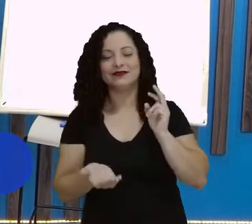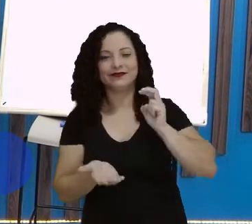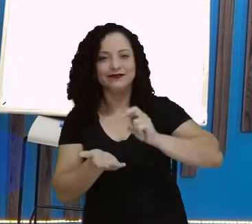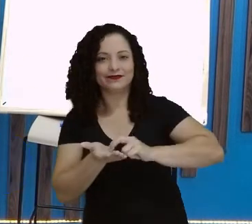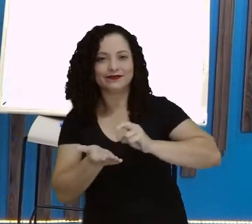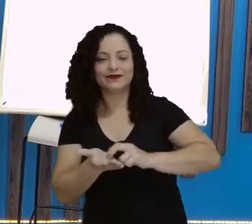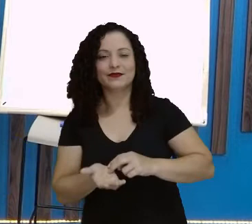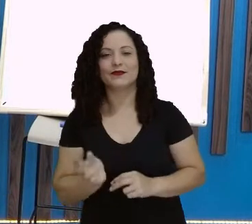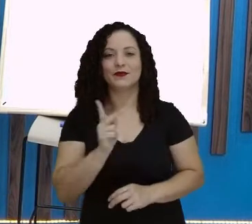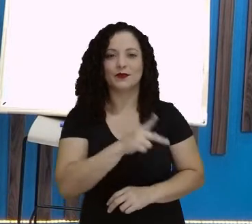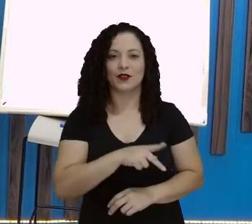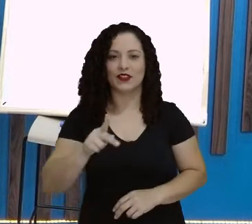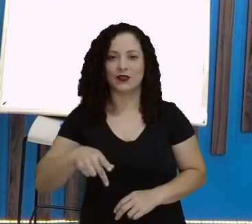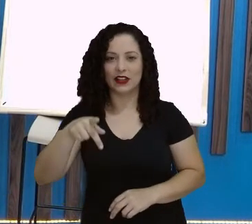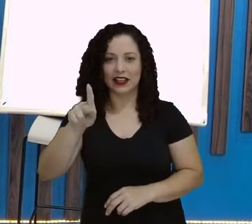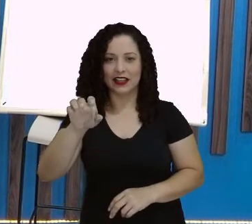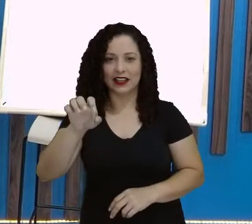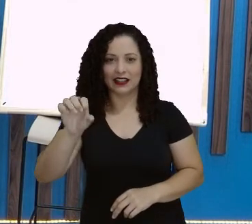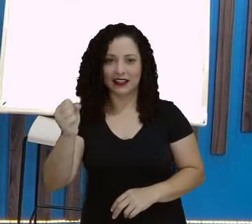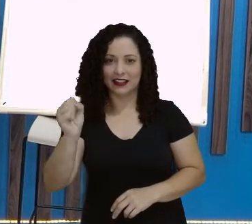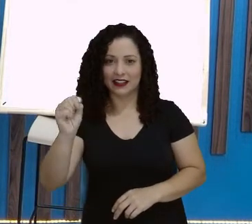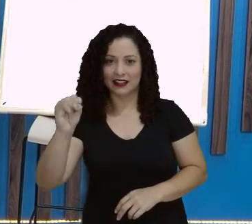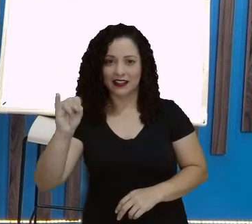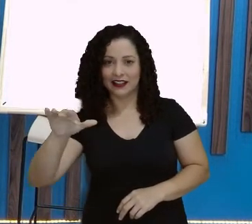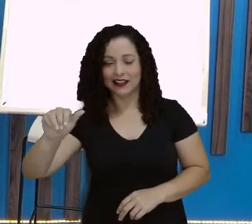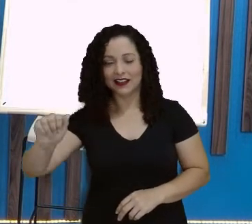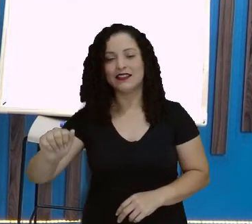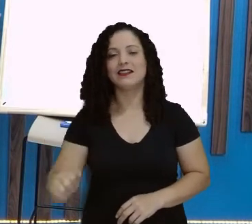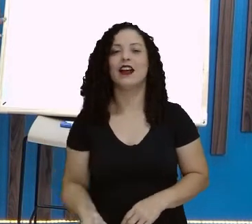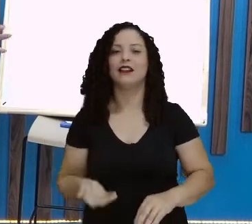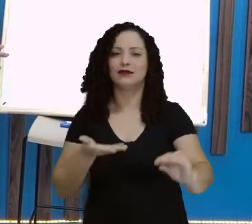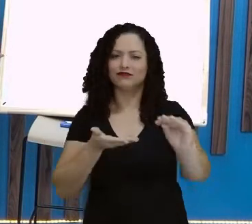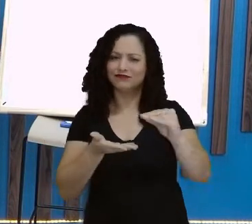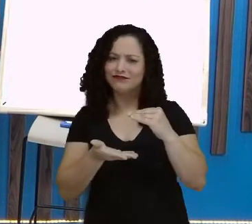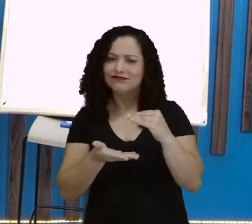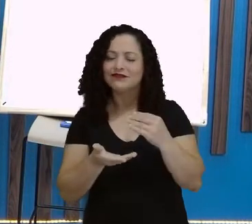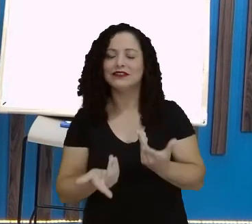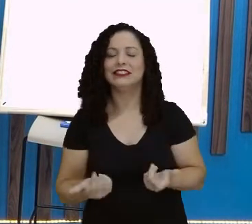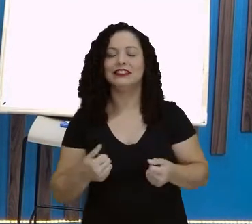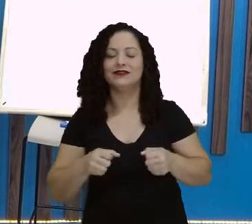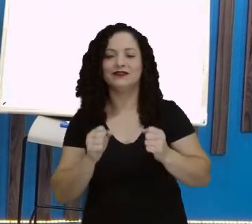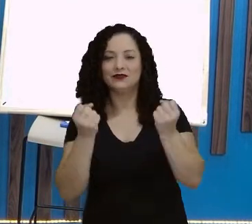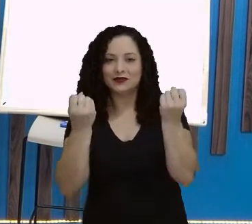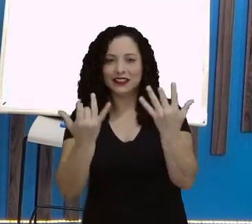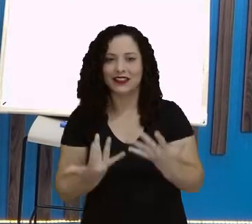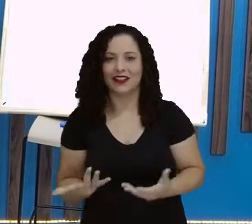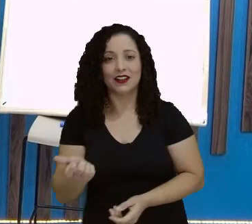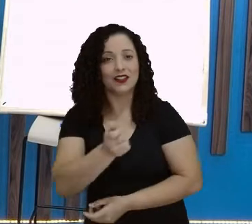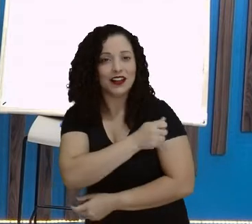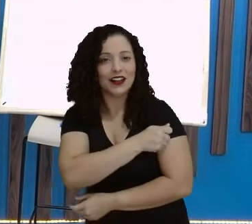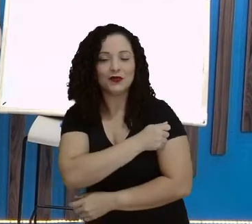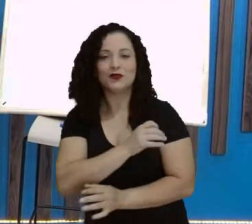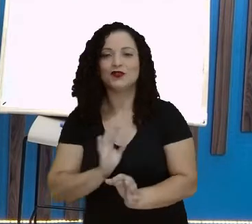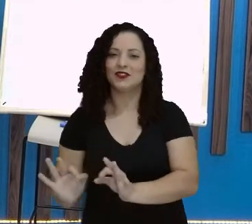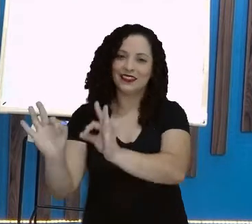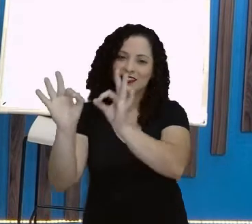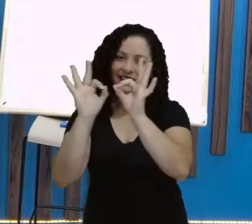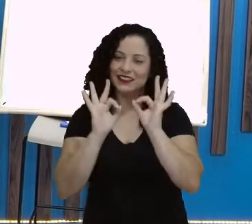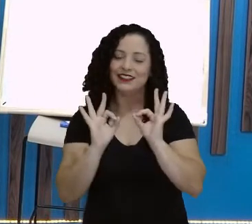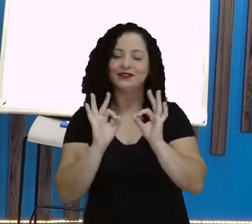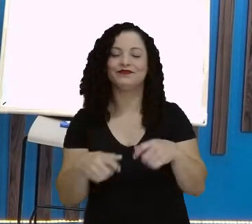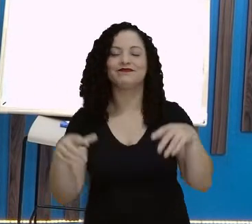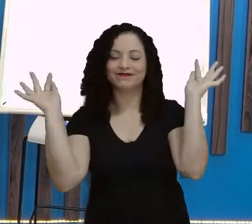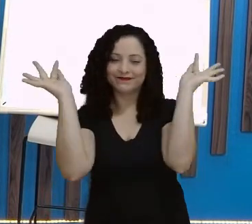professora Kessy aí mandando recadinho para a gente, né? Dizendo que a turma está sempre acompanhando e eu fico super feliz. E aqui na